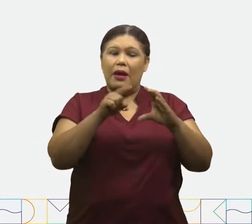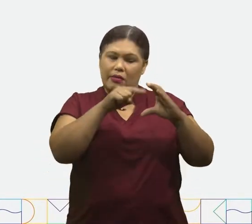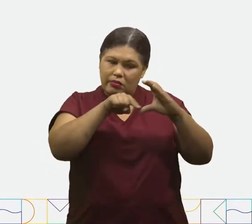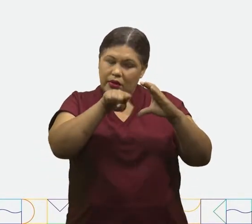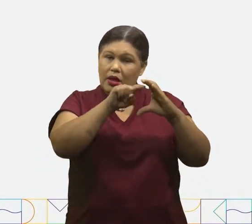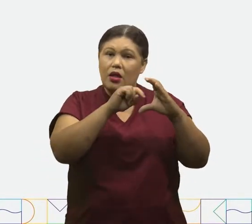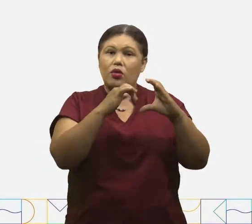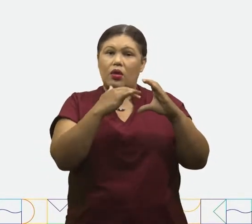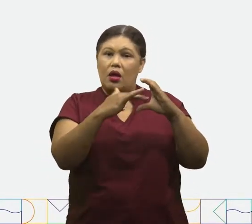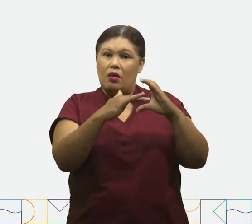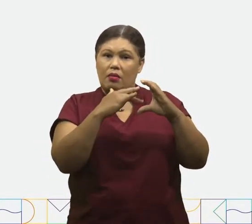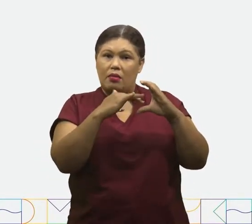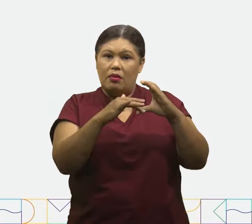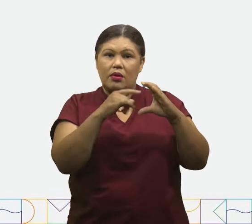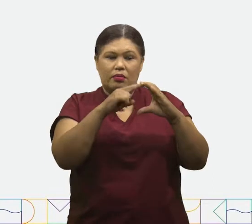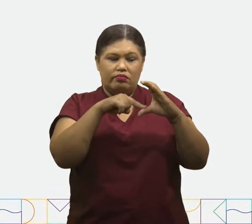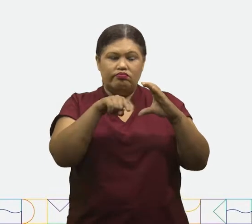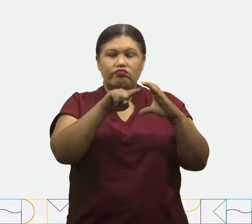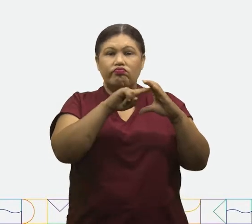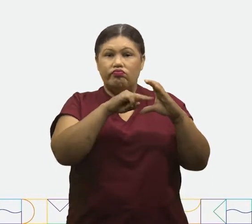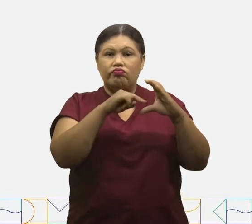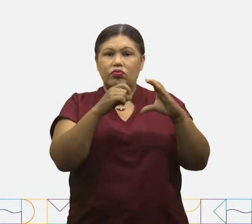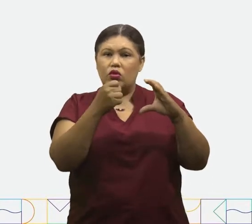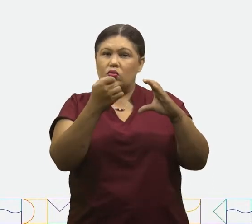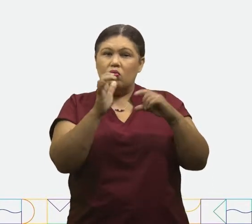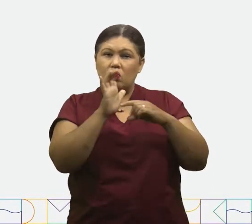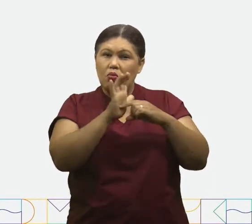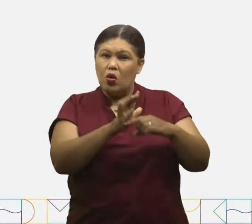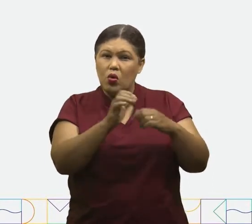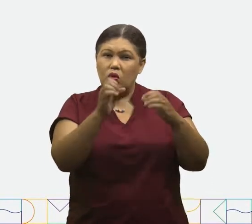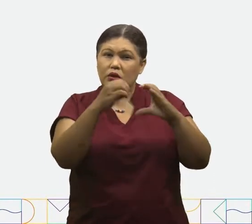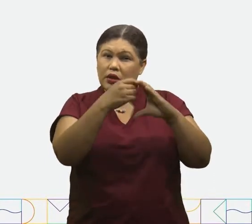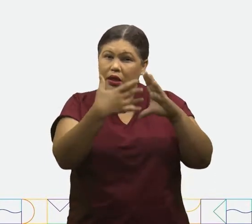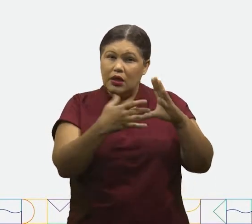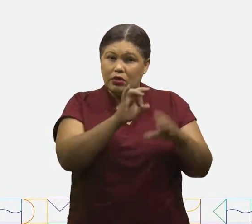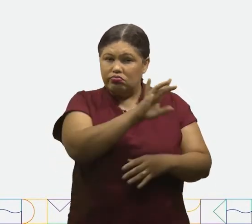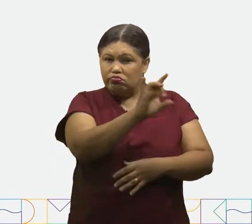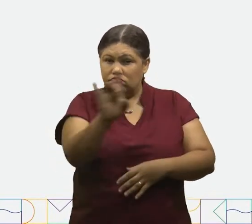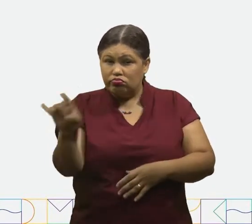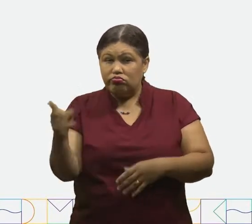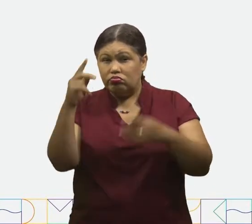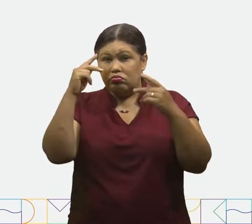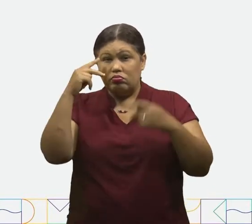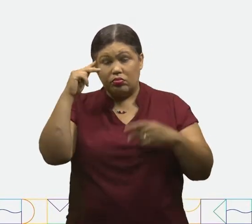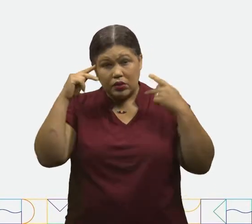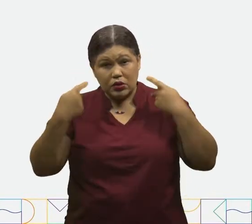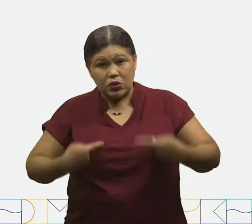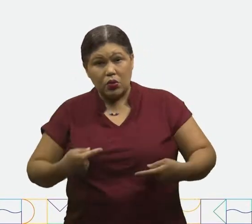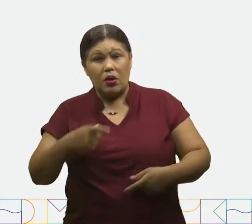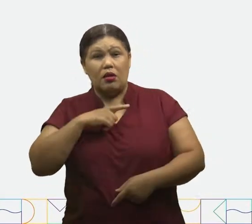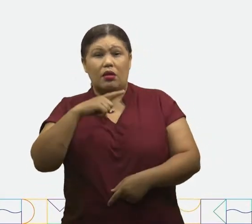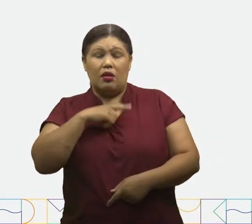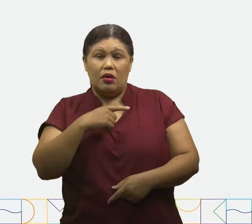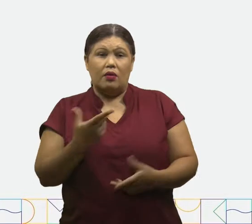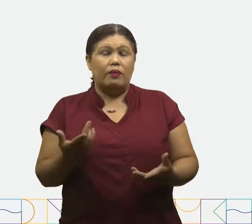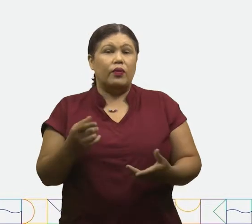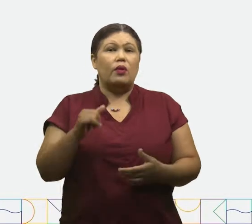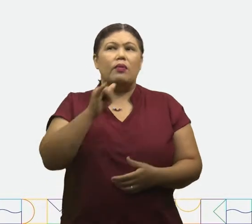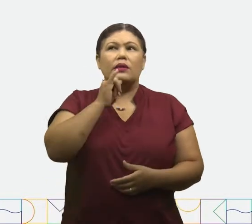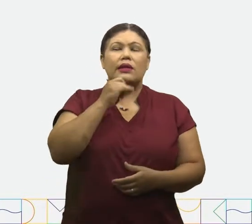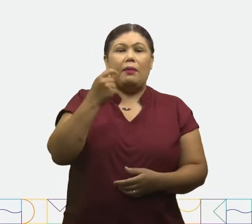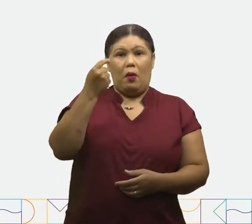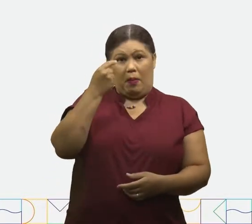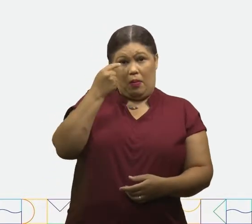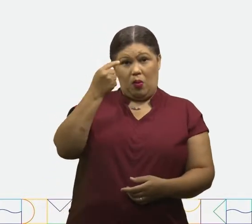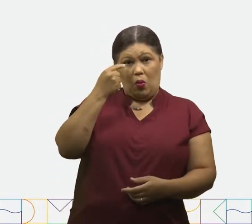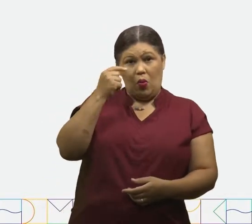material genético que determina as características que os indivíduos devem ter. Por exemplo, quem determinou